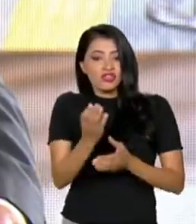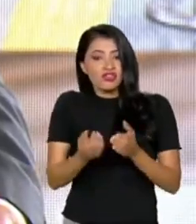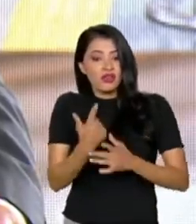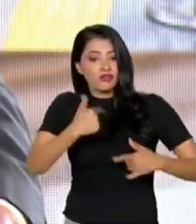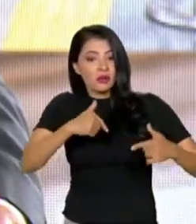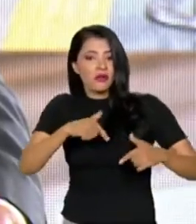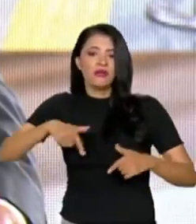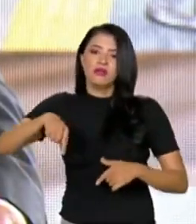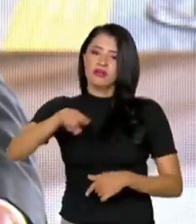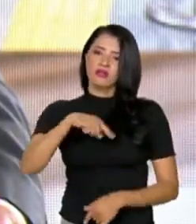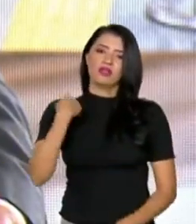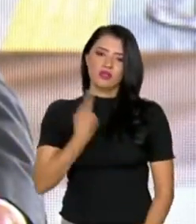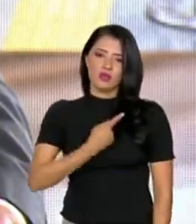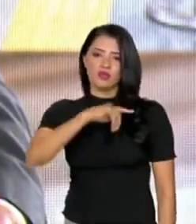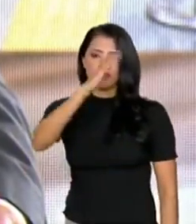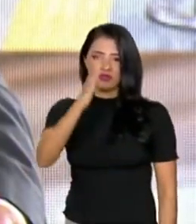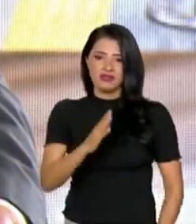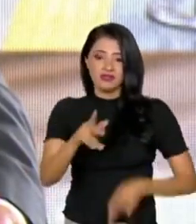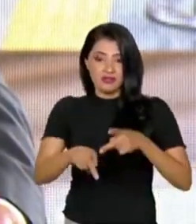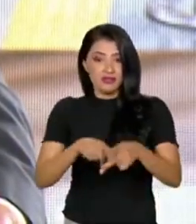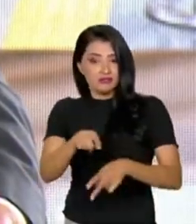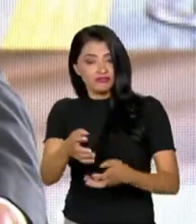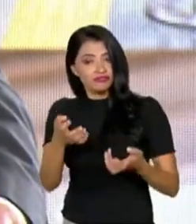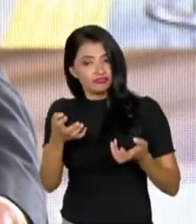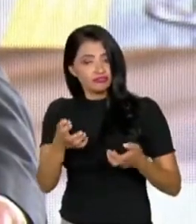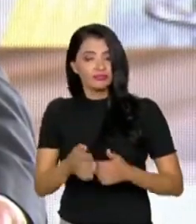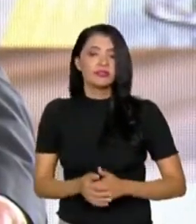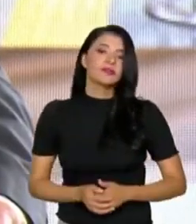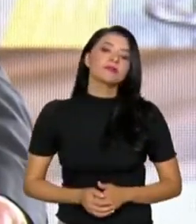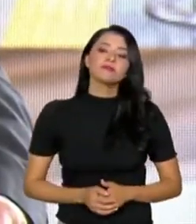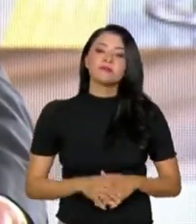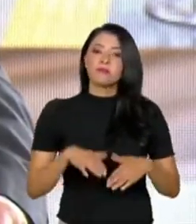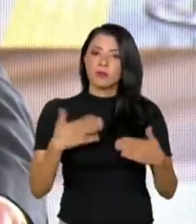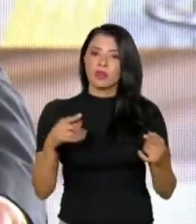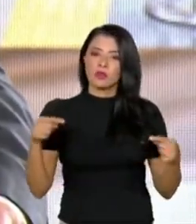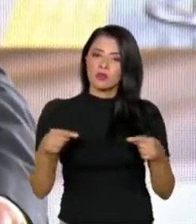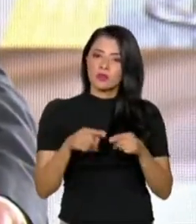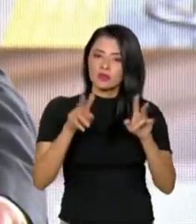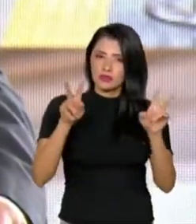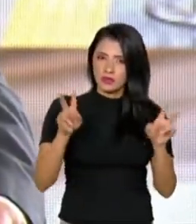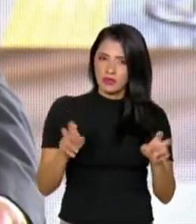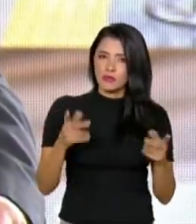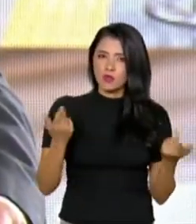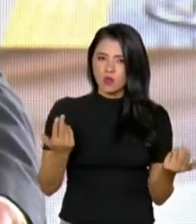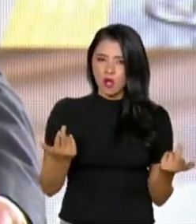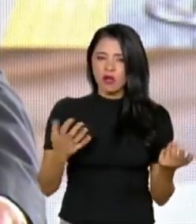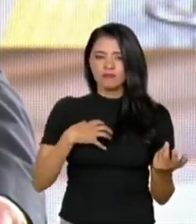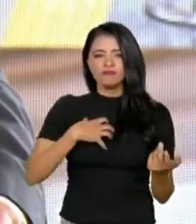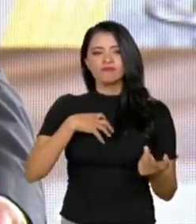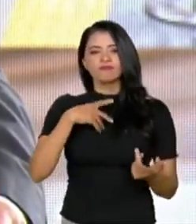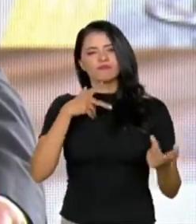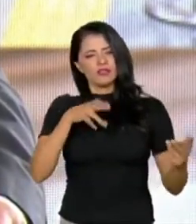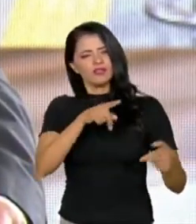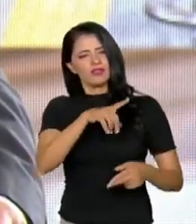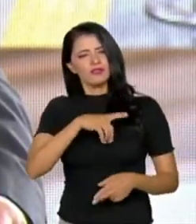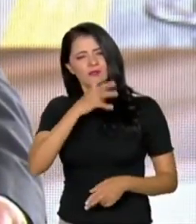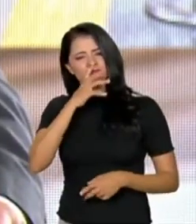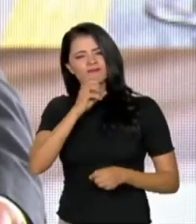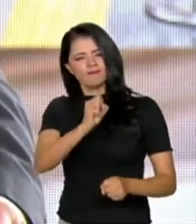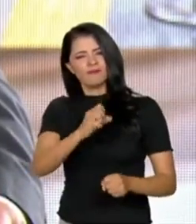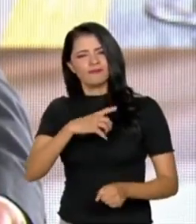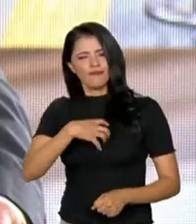que tantos brasileiros querem. Portanto, nessa linha, presidente, nesse sentimento que eu sei que você tem muito